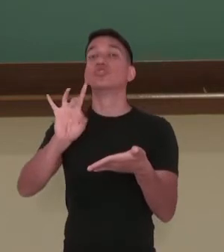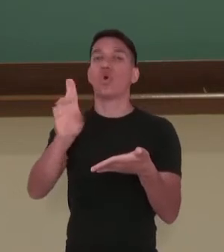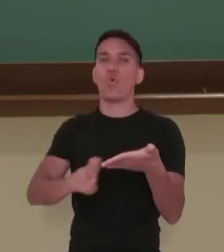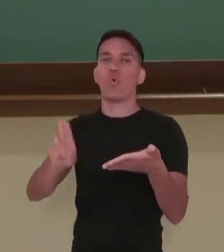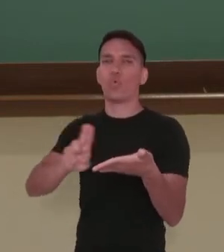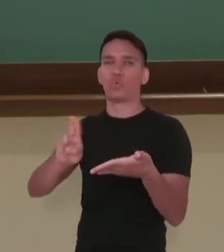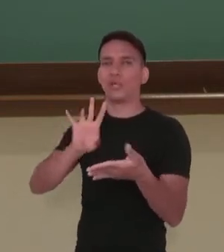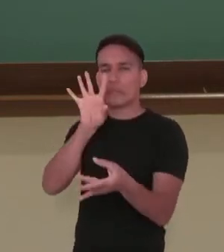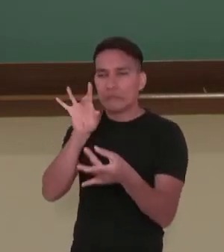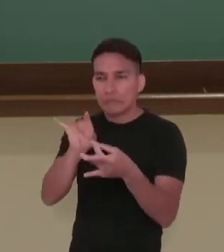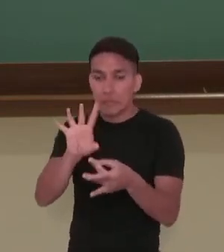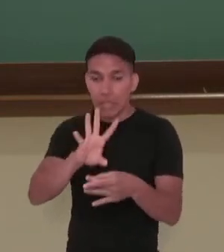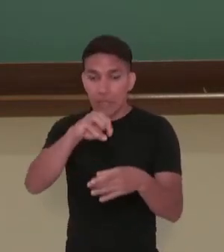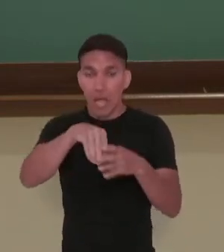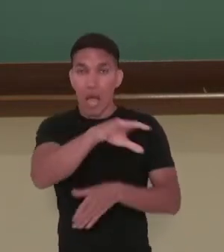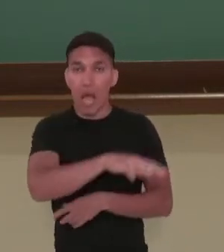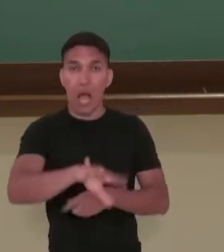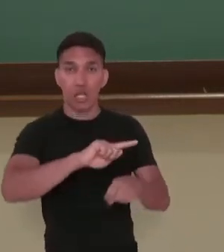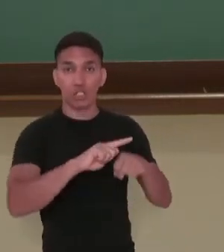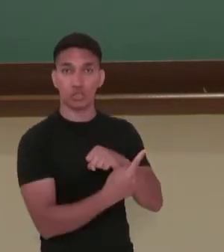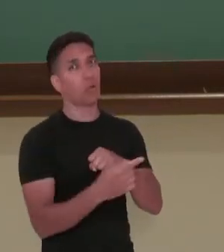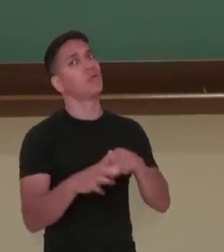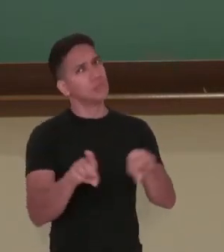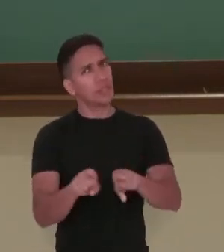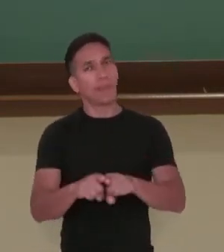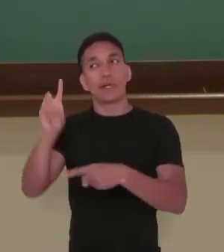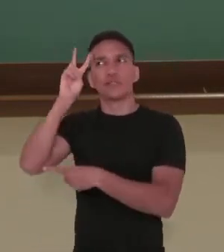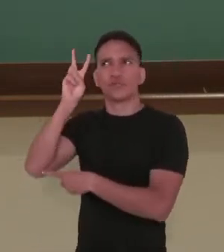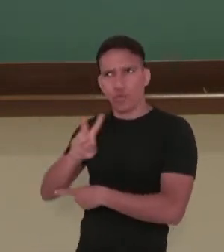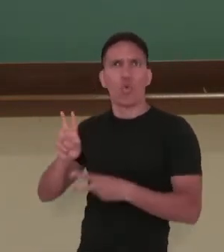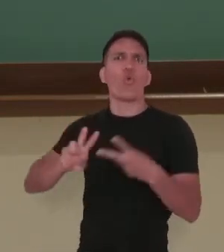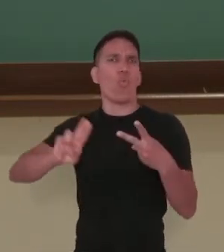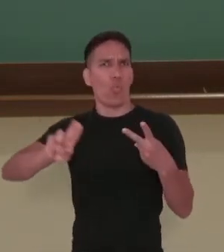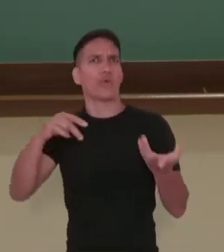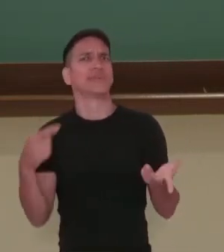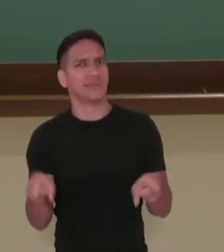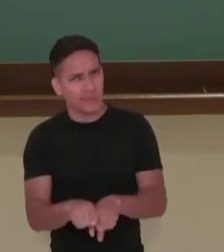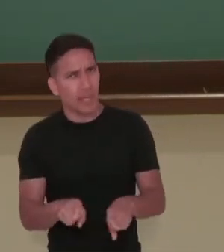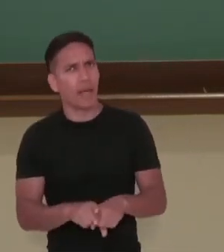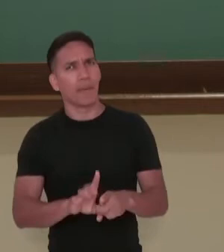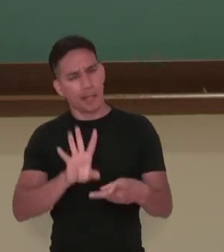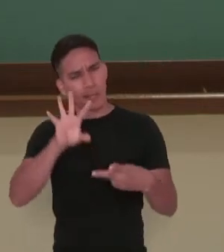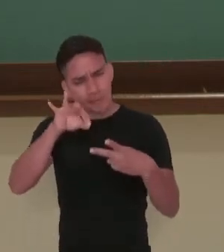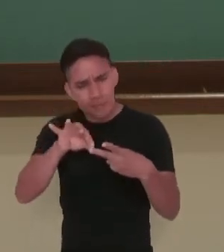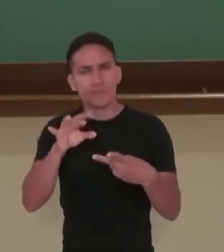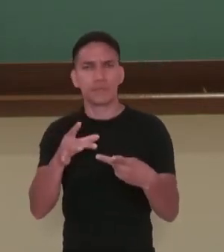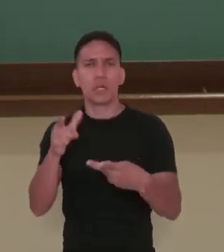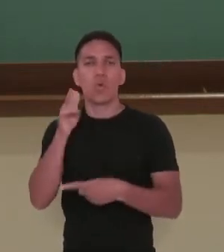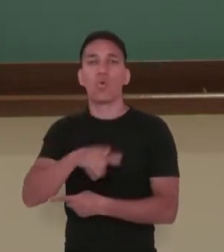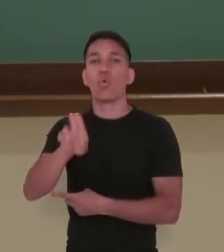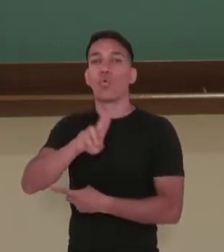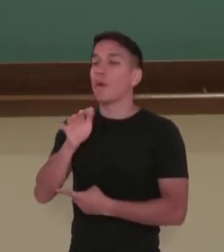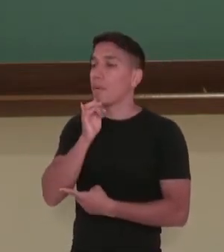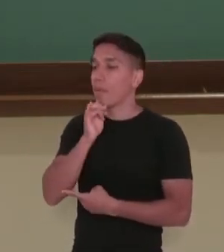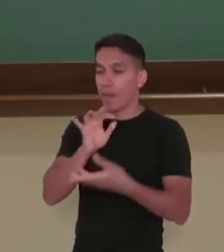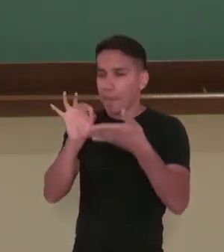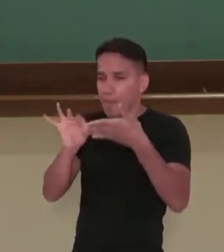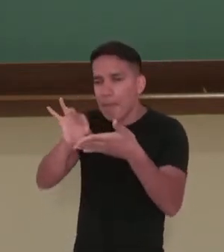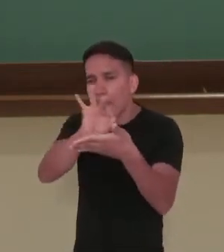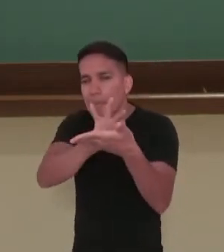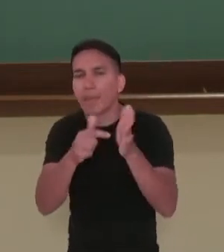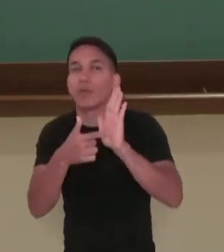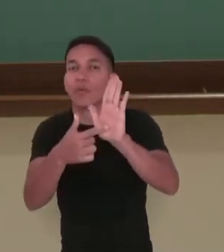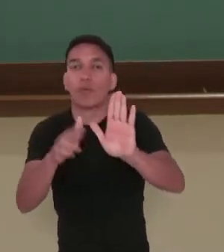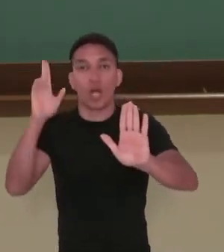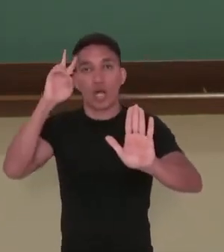da geografia, ela é utilizada pela história. A história se utiliza da cartografia para mapas históricos, né?